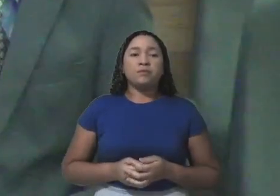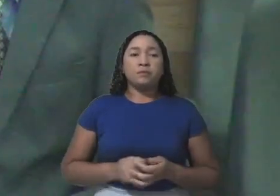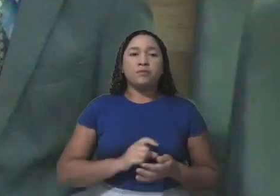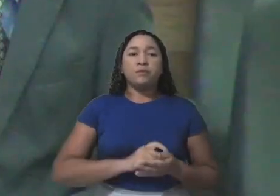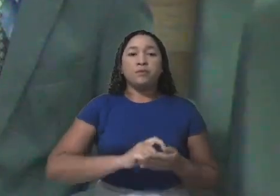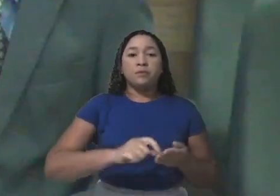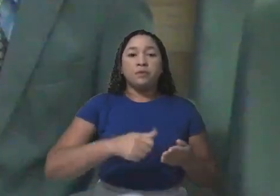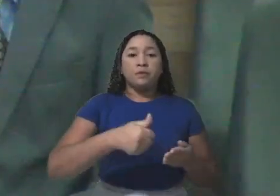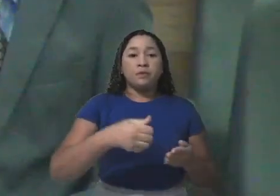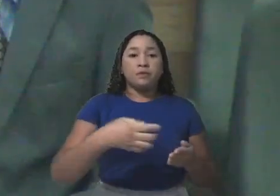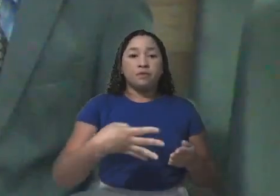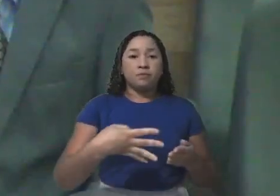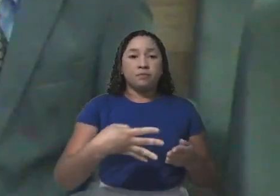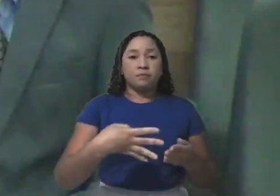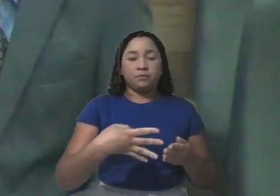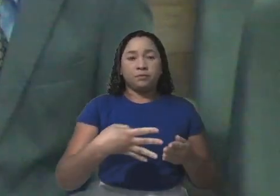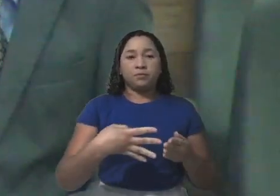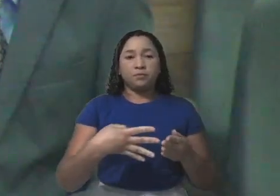versículo 14.